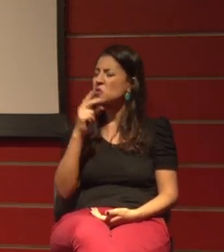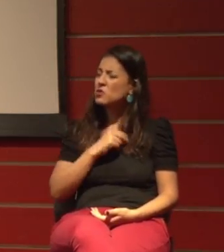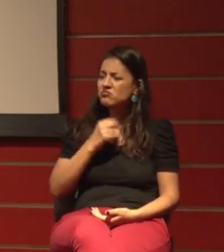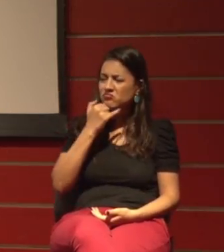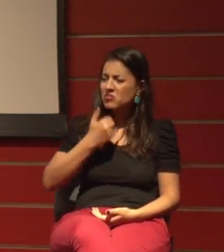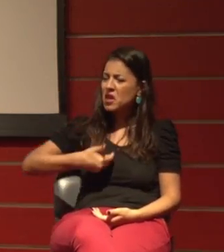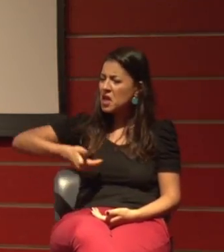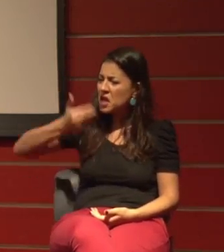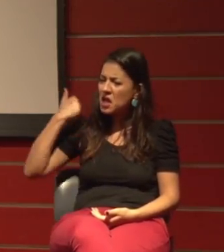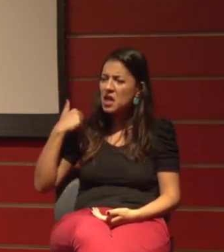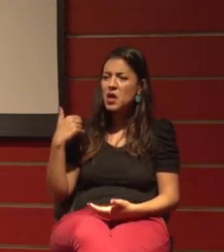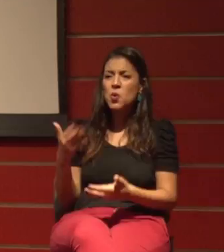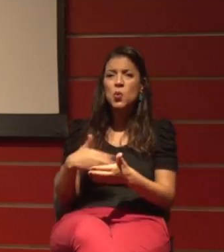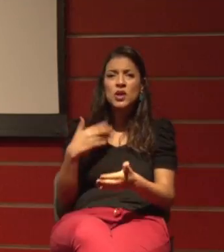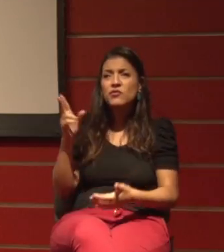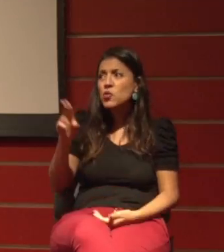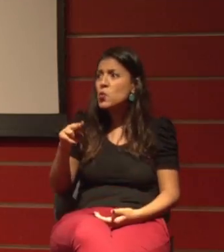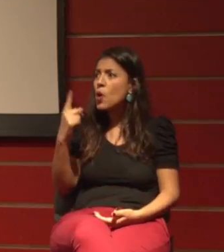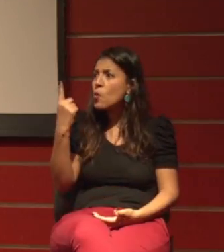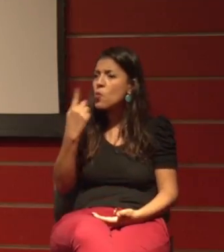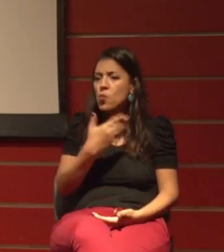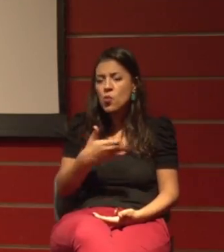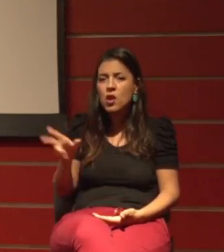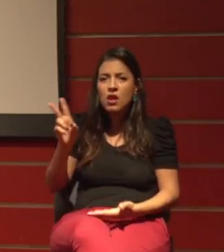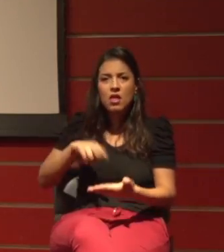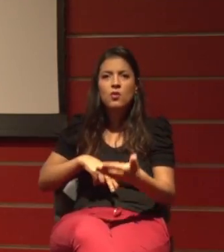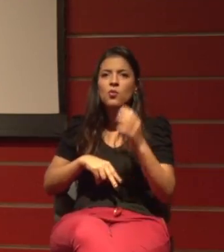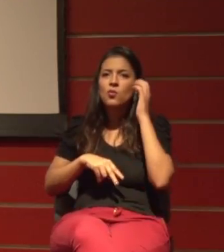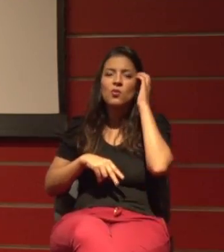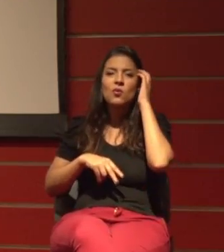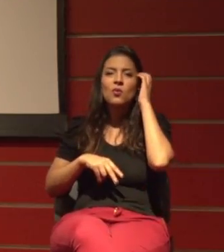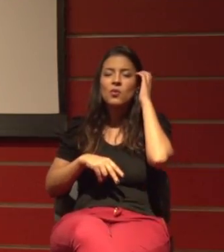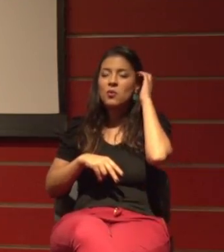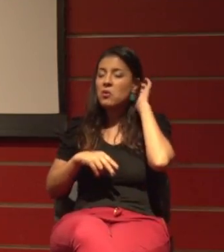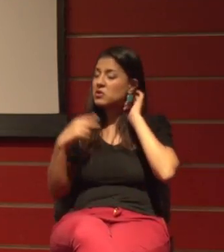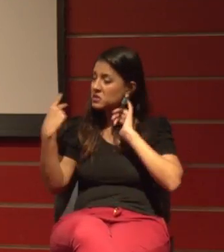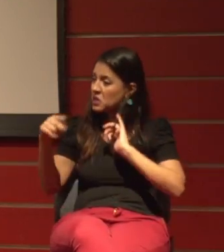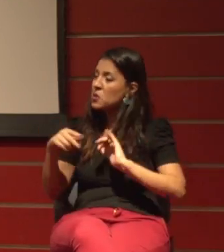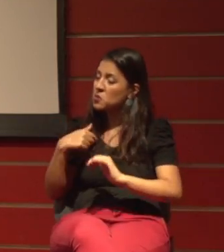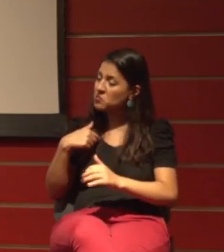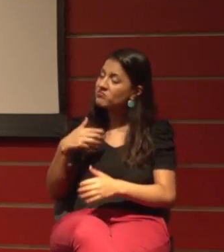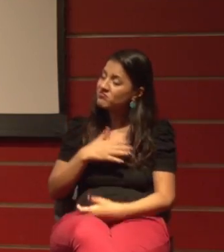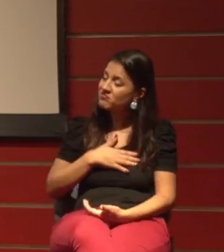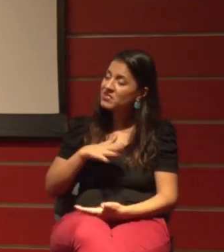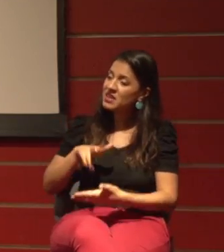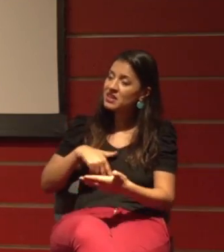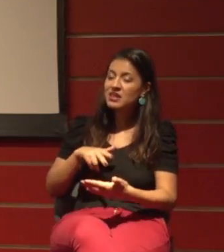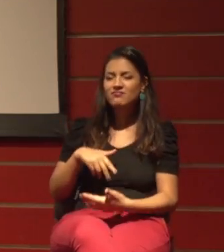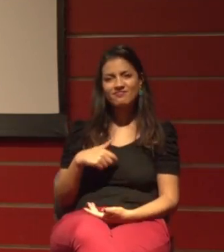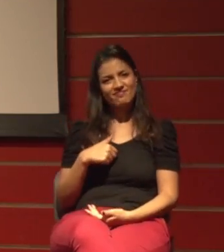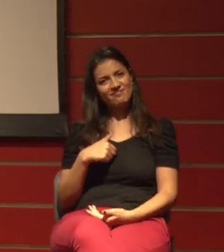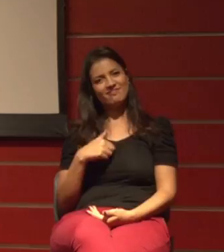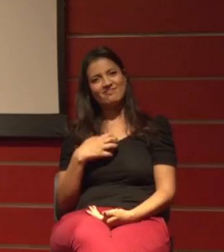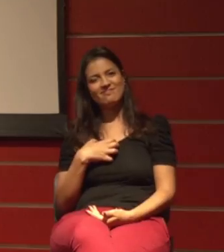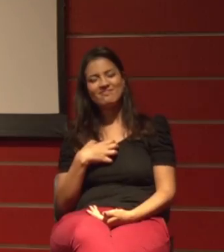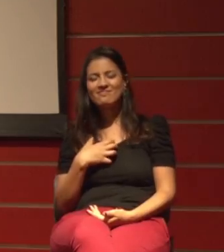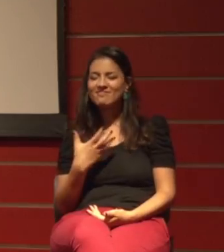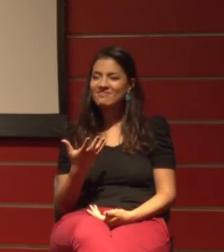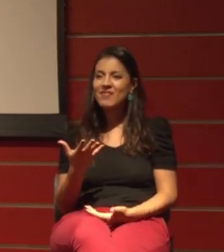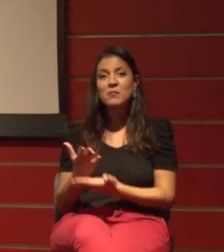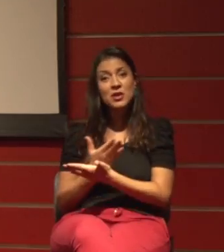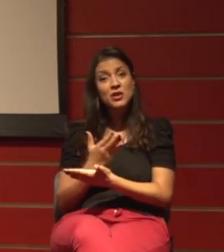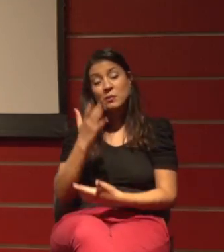livro na vida e tô lendo o teu gente já de idade que nunca tinha lido um livro e acabou lendo né pessoas que falam eh eu